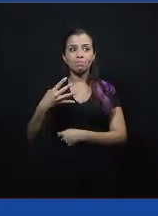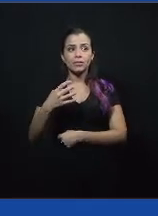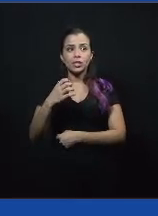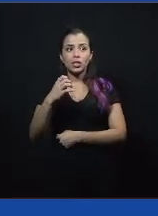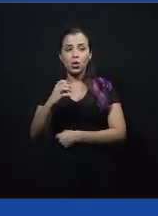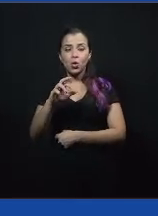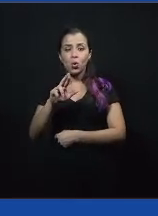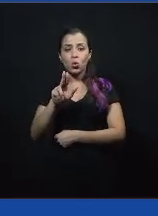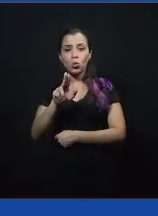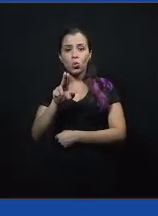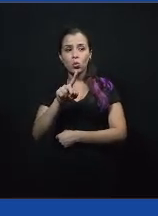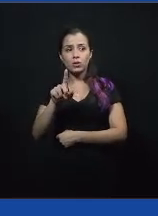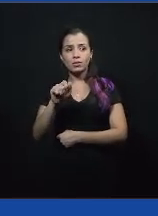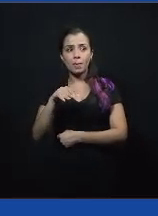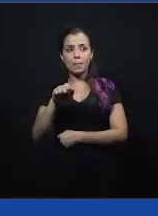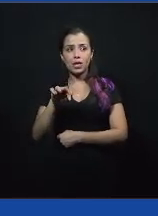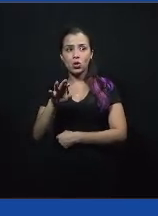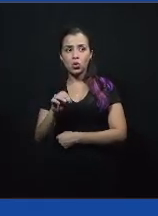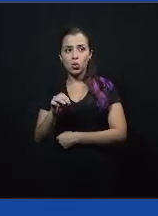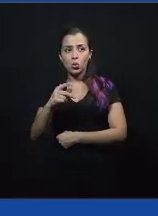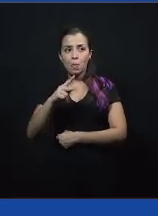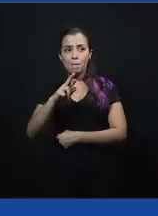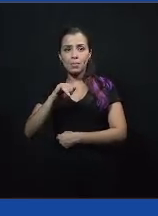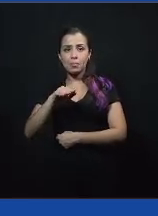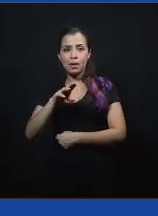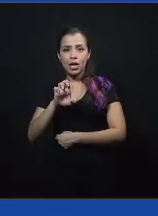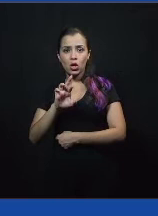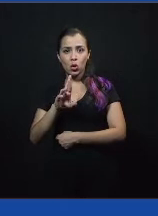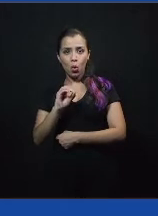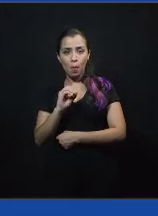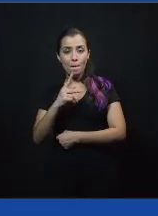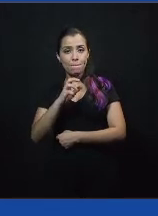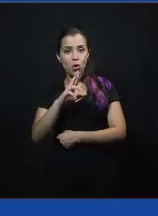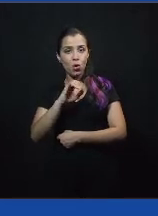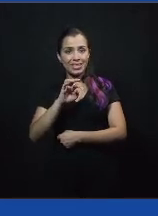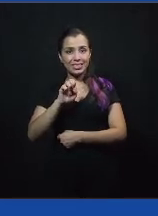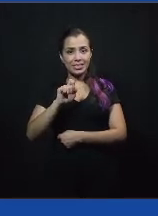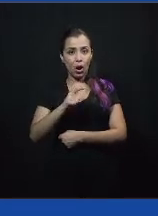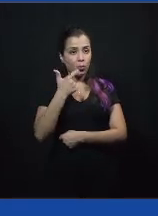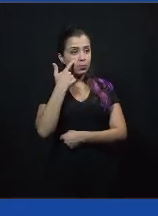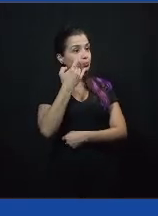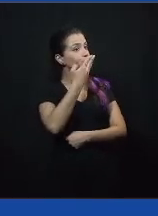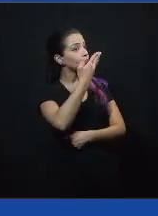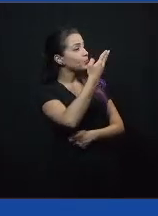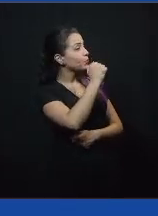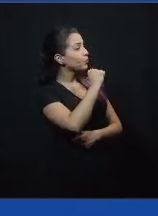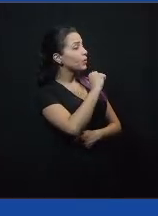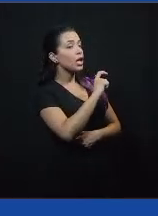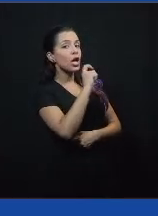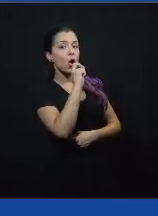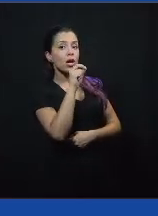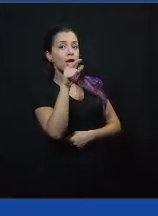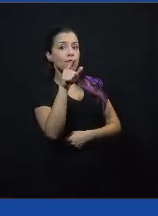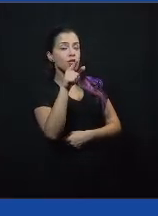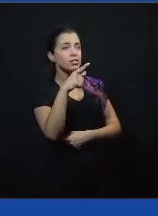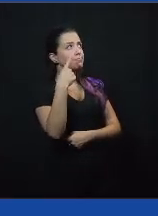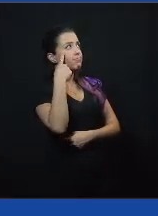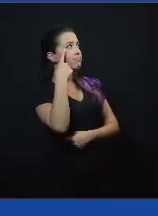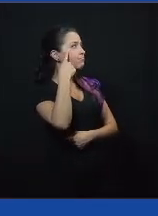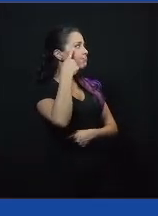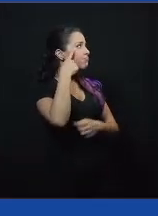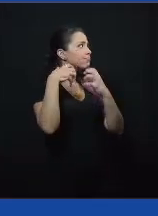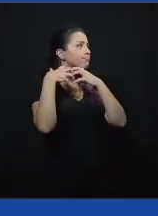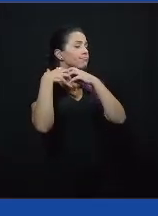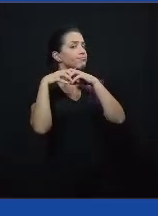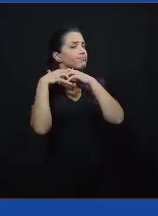saiu daquele achismo e fomos para a realidade né a gente foi procurar fundo pesquisar e nesse a gente vai colocar